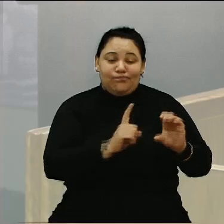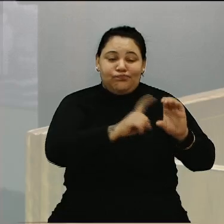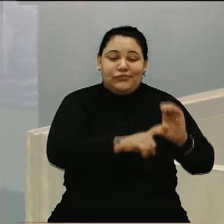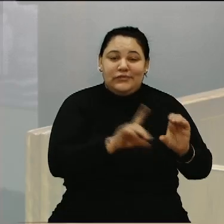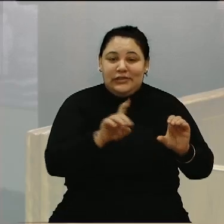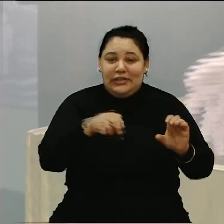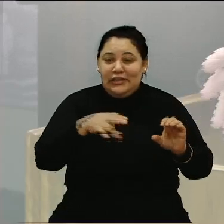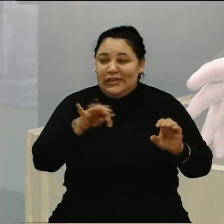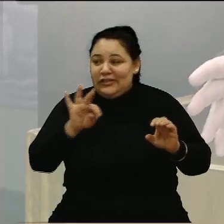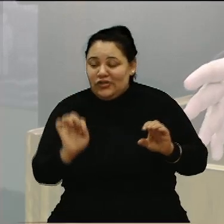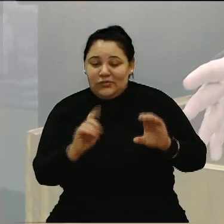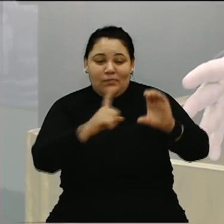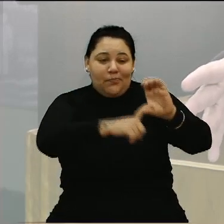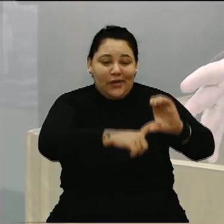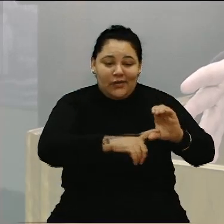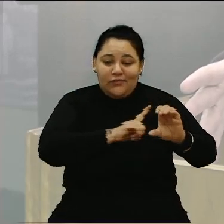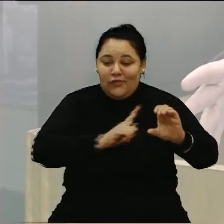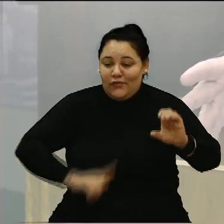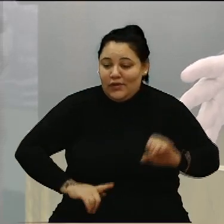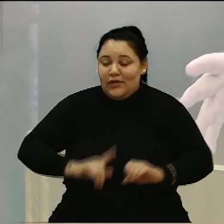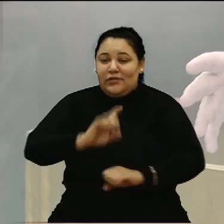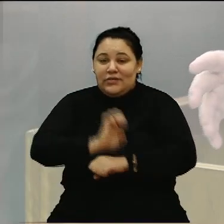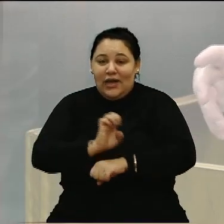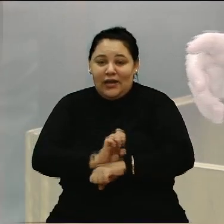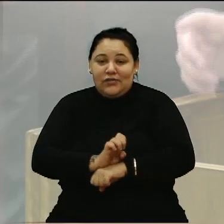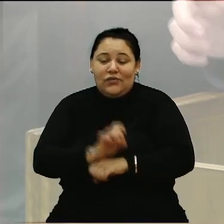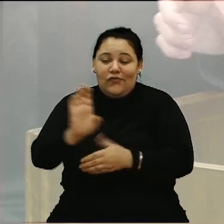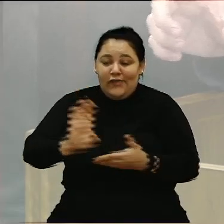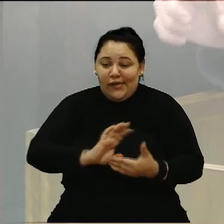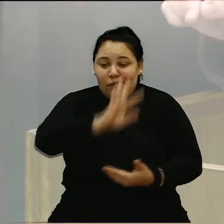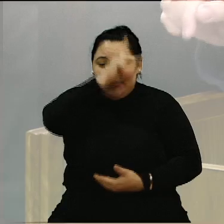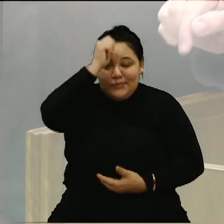do estado, a outra depende de recursos municipais.